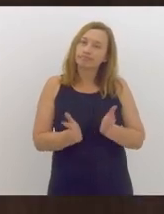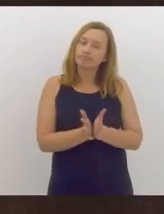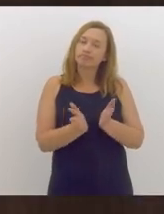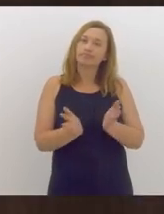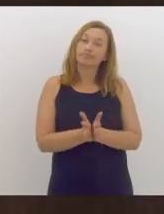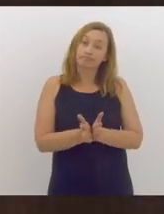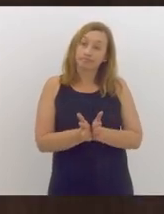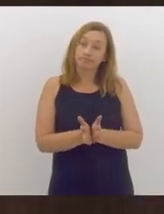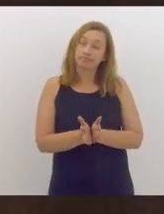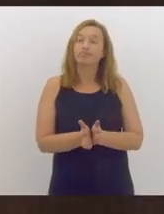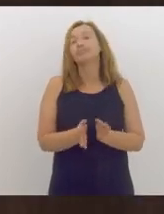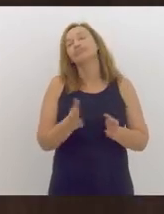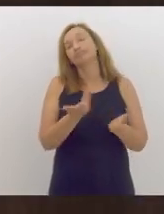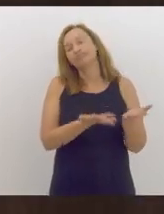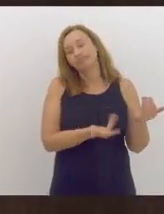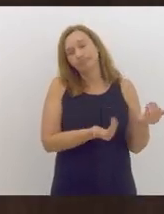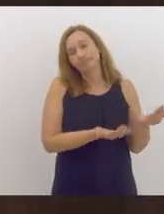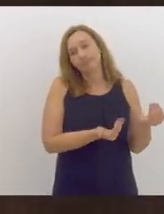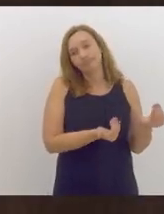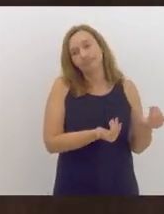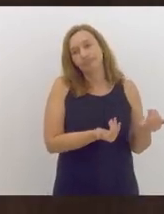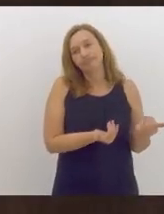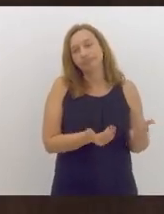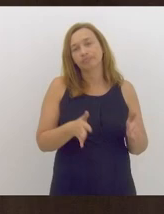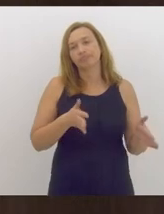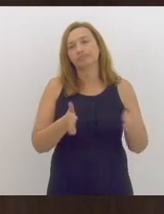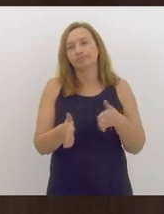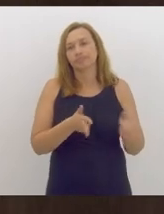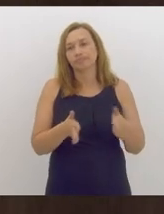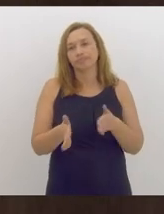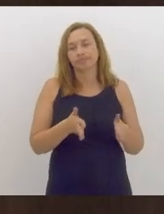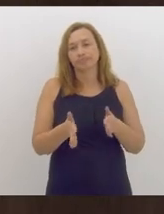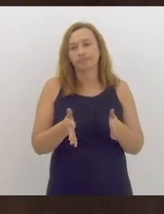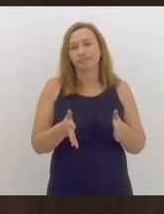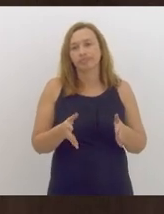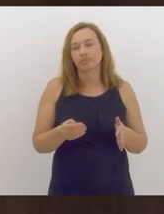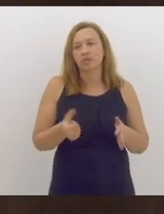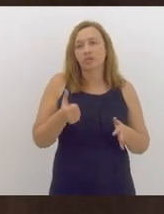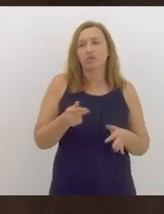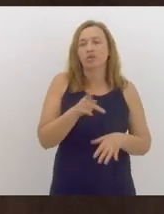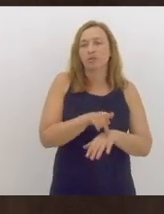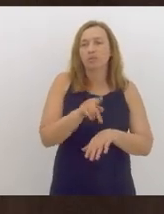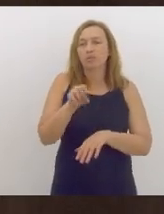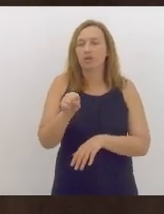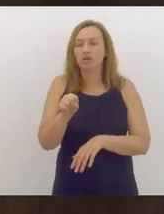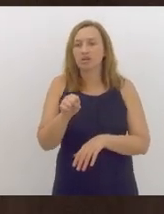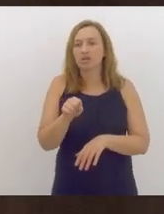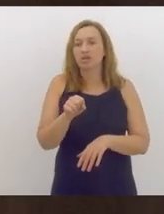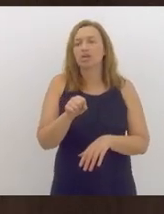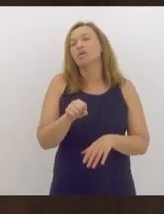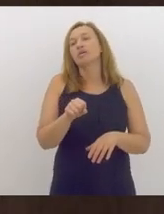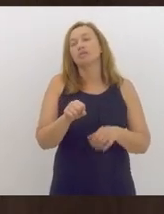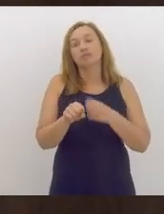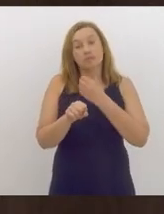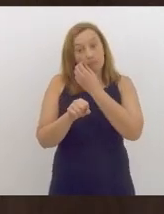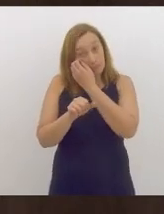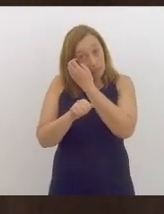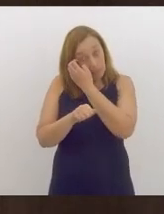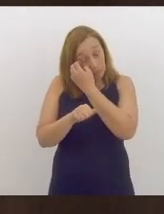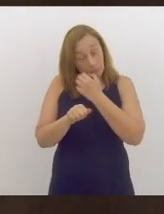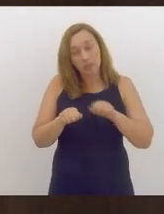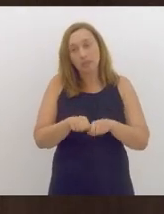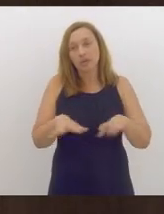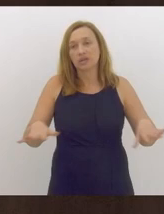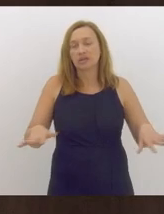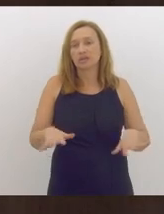vulnerabilidade das juventudes, nesse período quase pós-pandêmico, principalmente. E suposto,